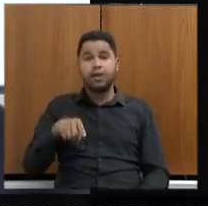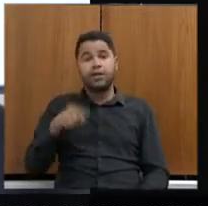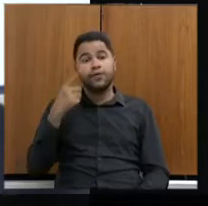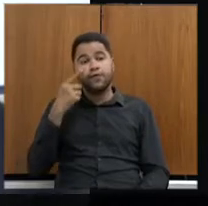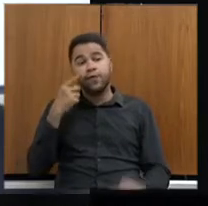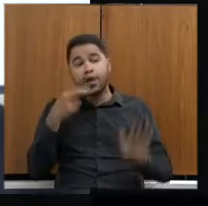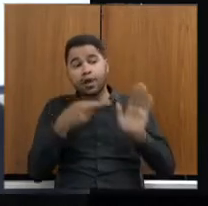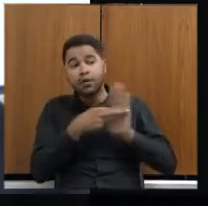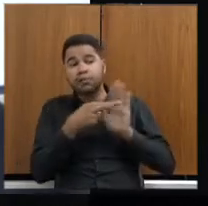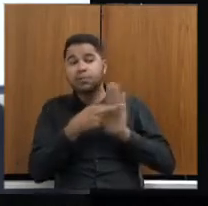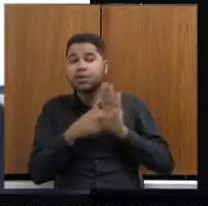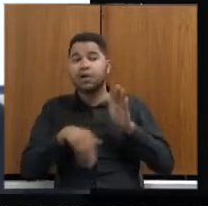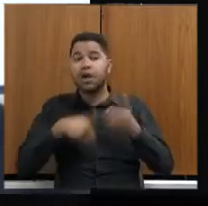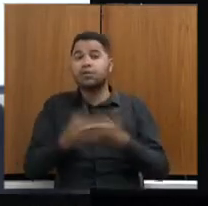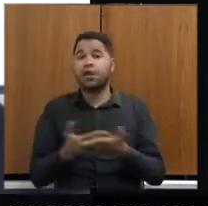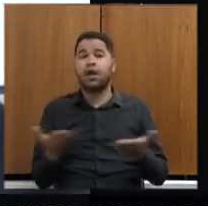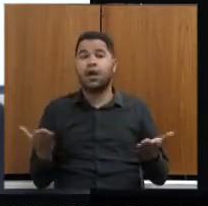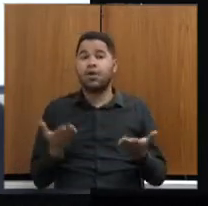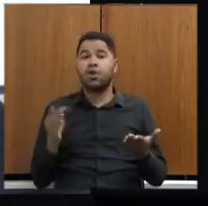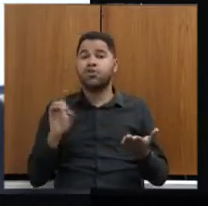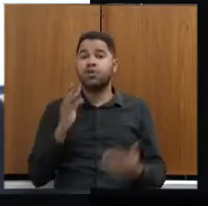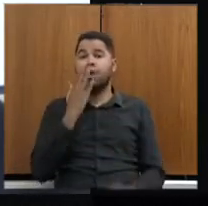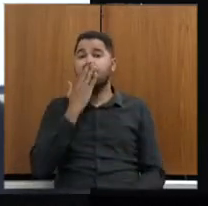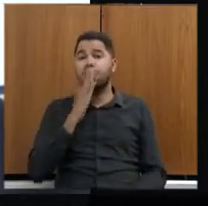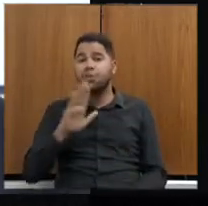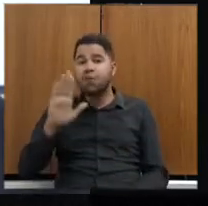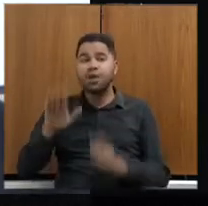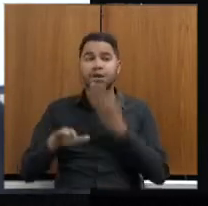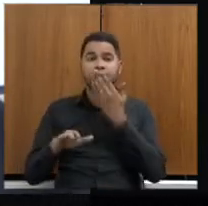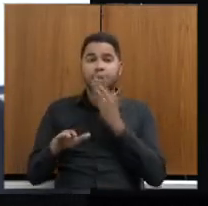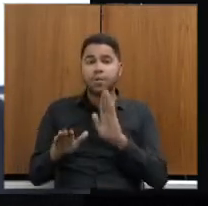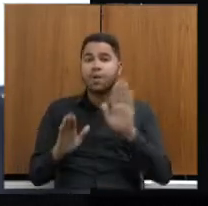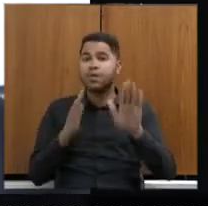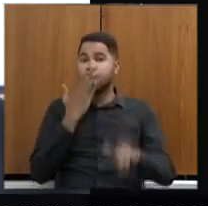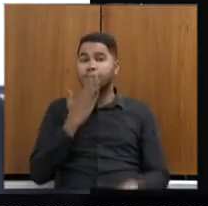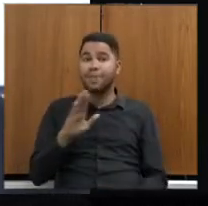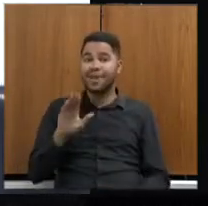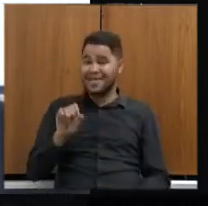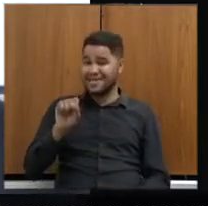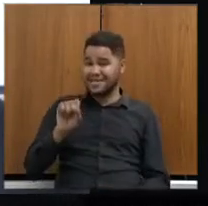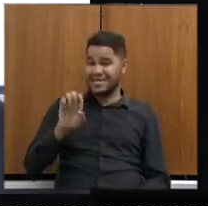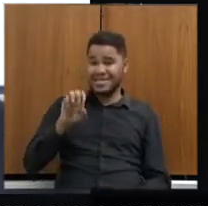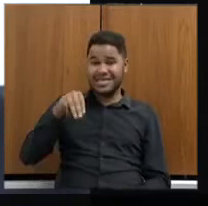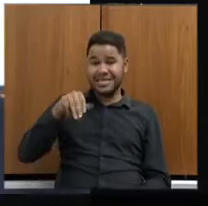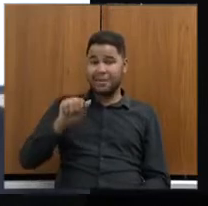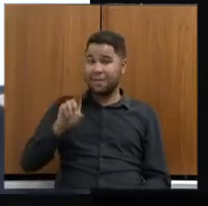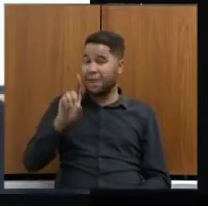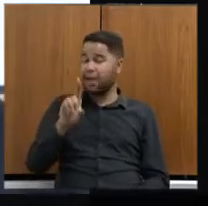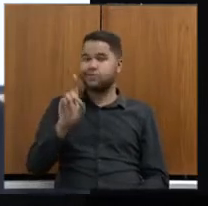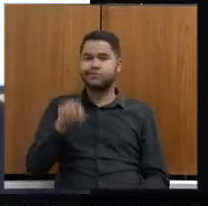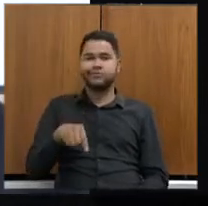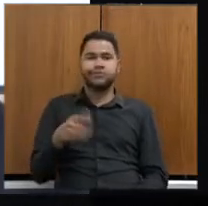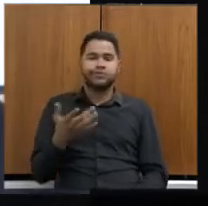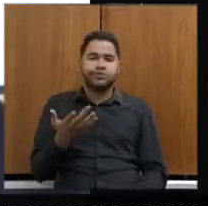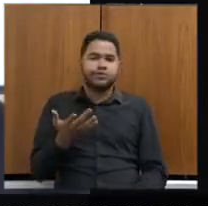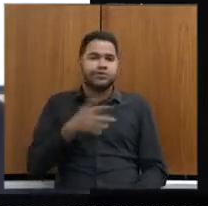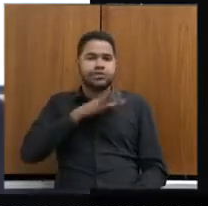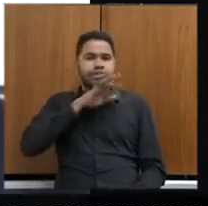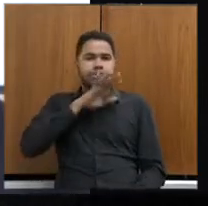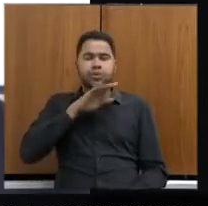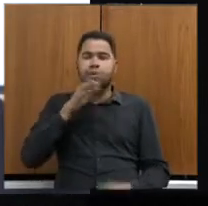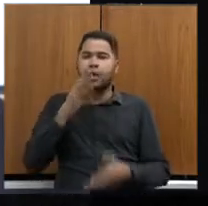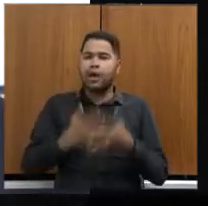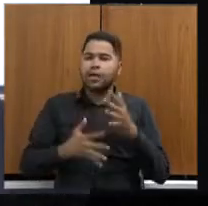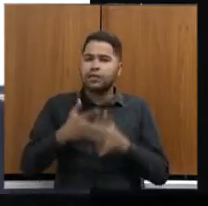e até agora nós estamos apenas na promessa a ser margem é uma coisa horrorosa a semana ela trabalha